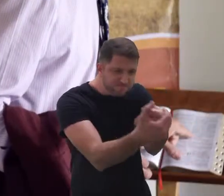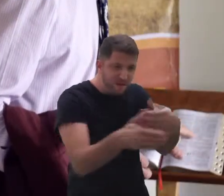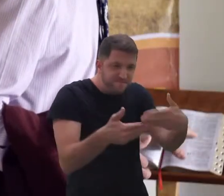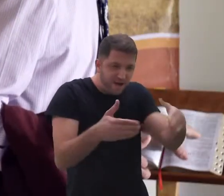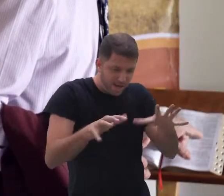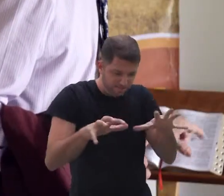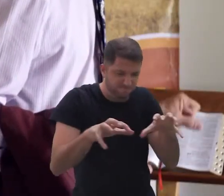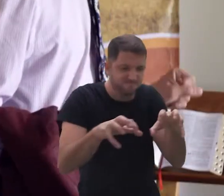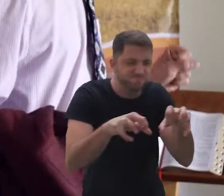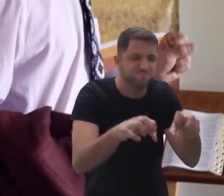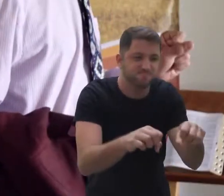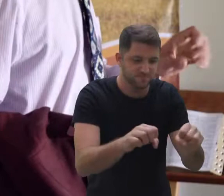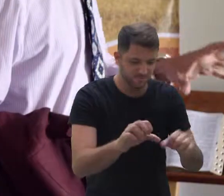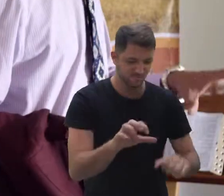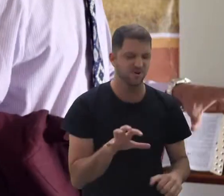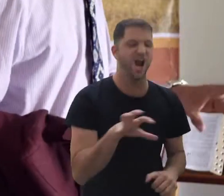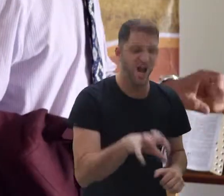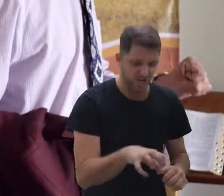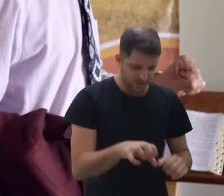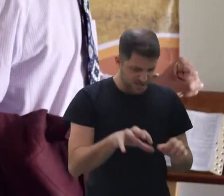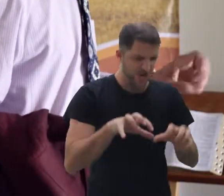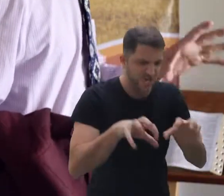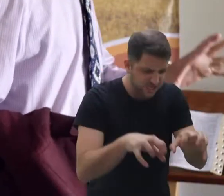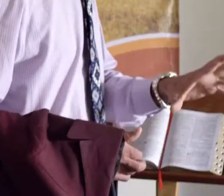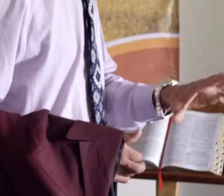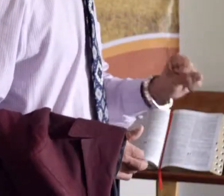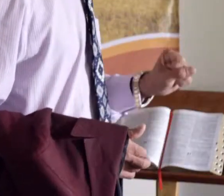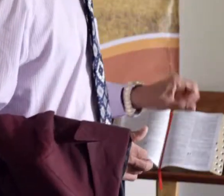então se ocultará nos seus esconderijos.